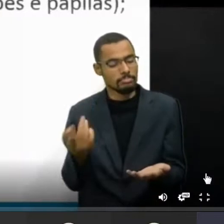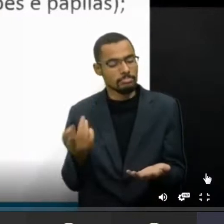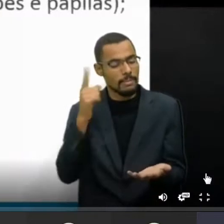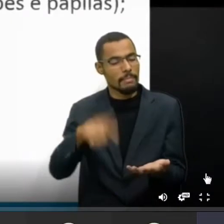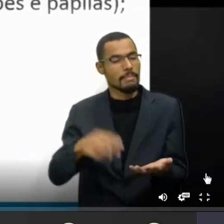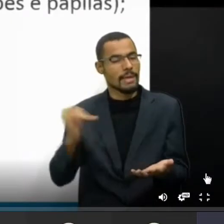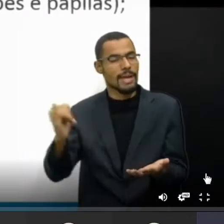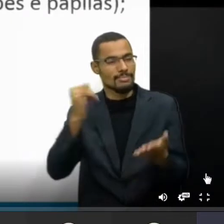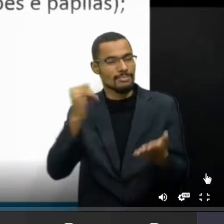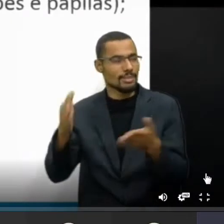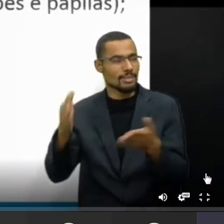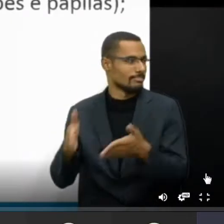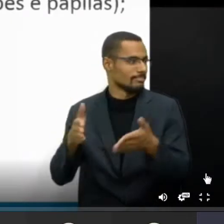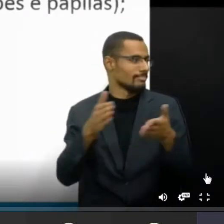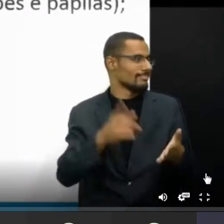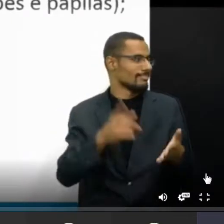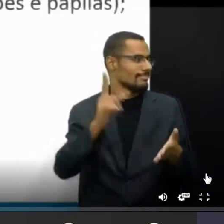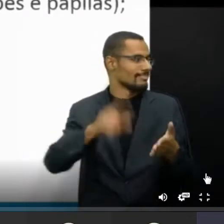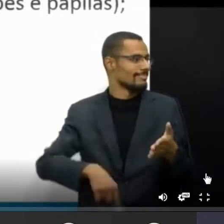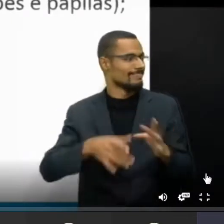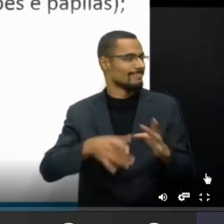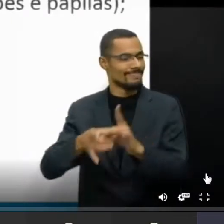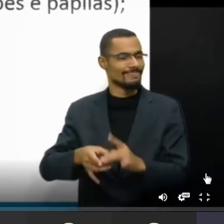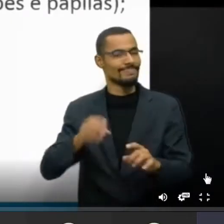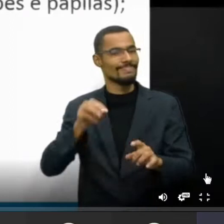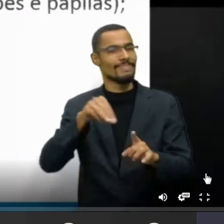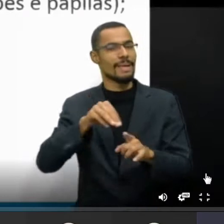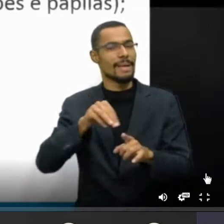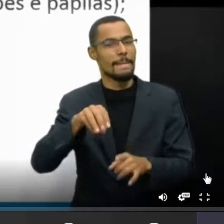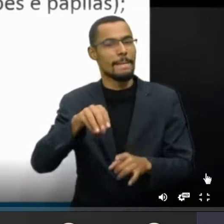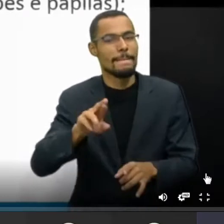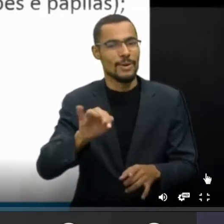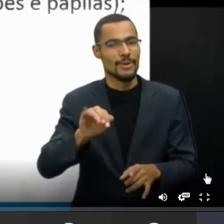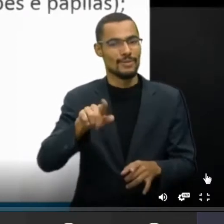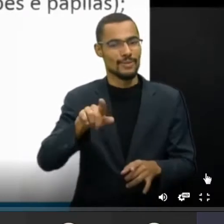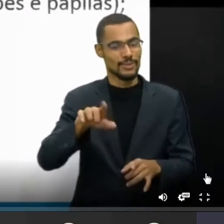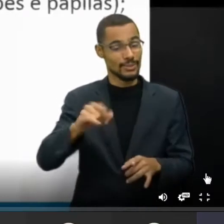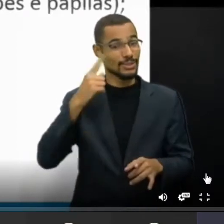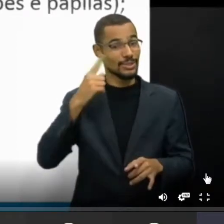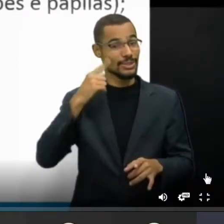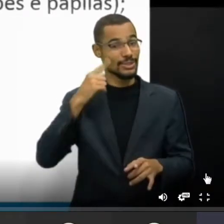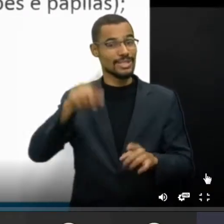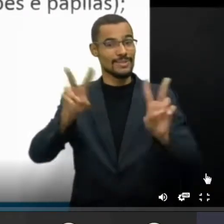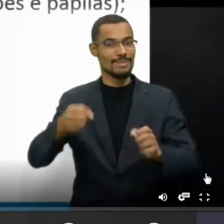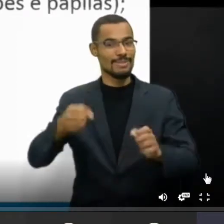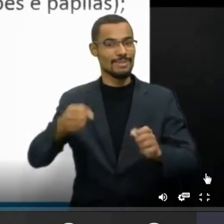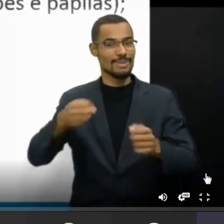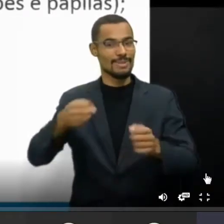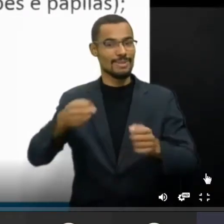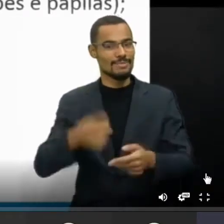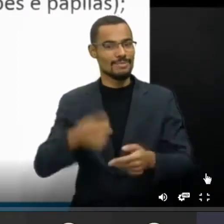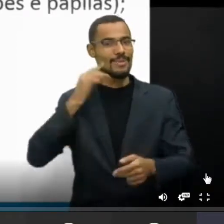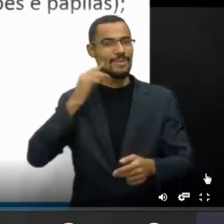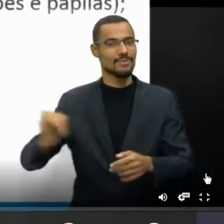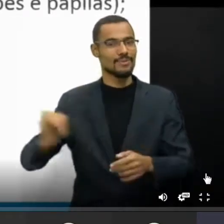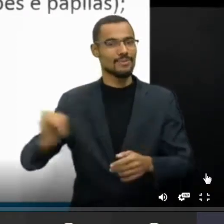a localização, a morfologia e correlacionar as principais